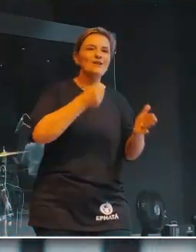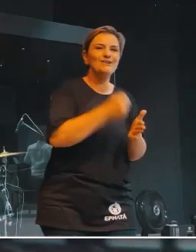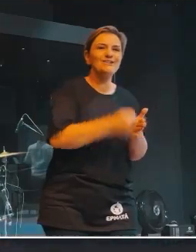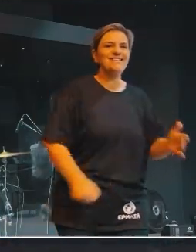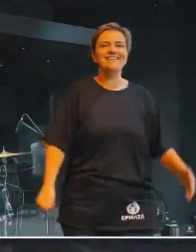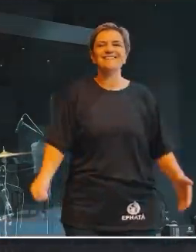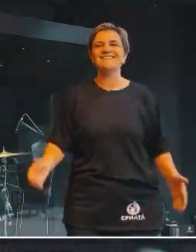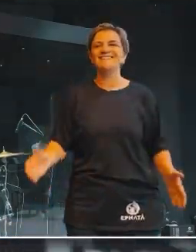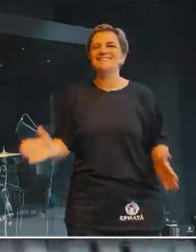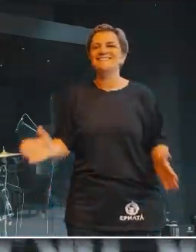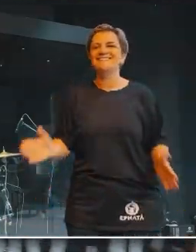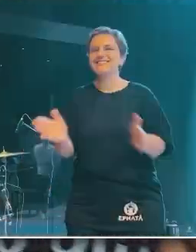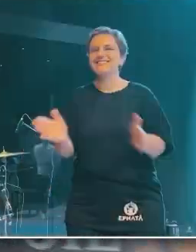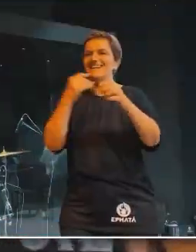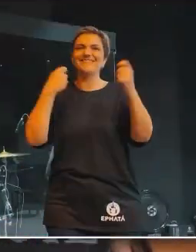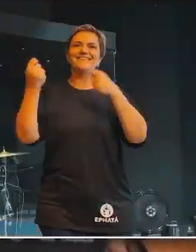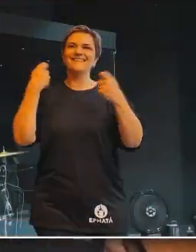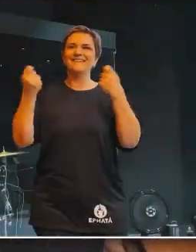Aleluia!